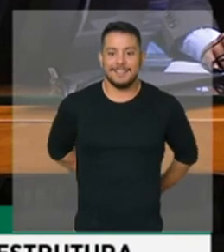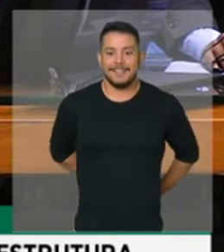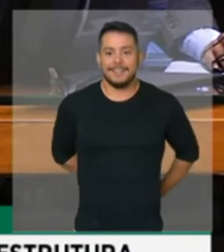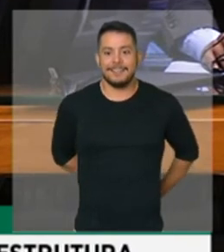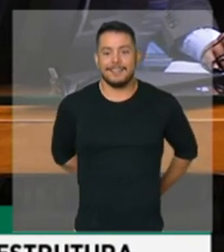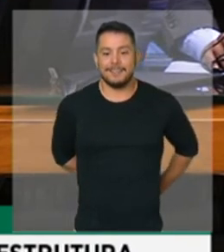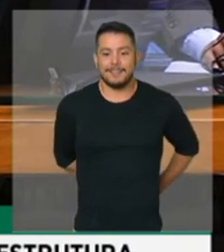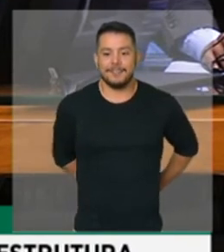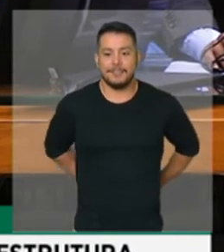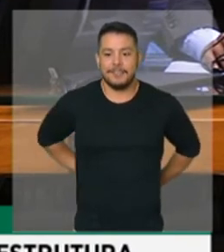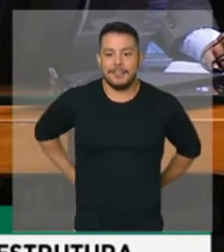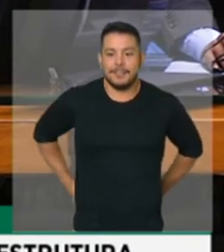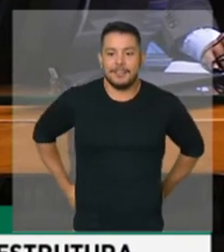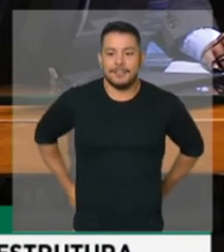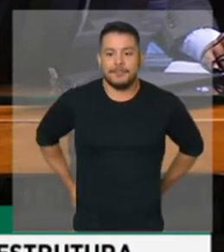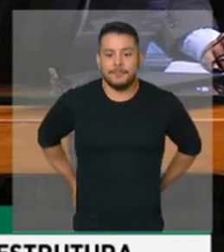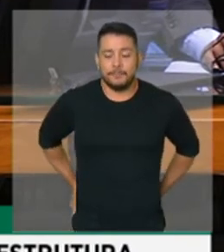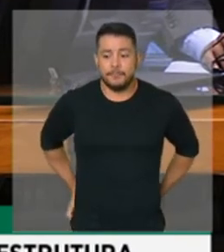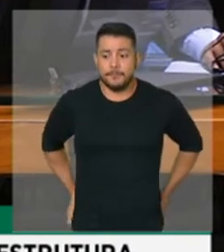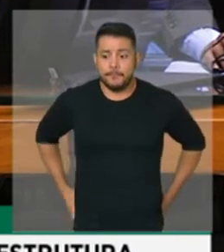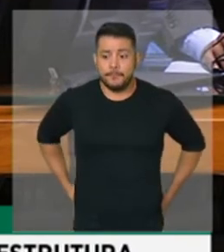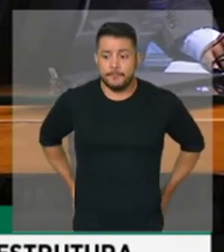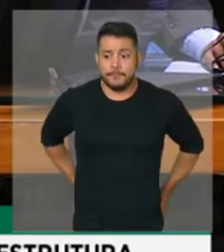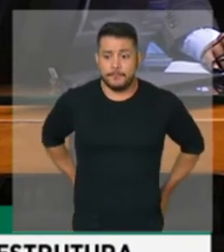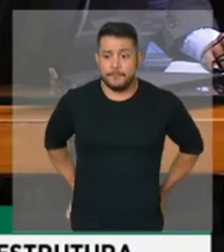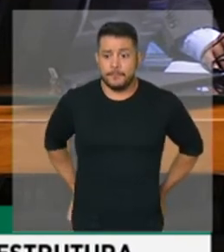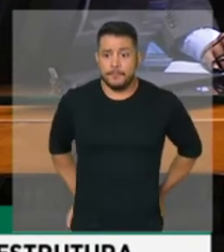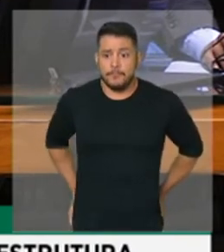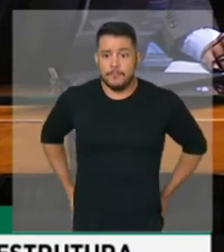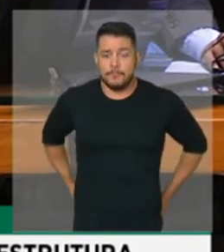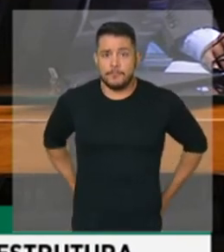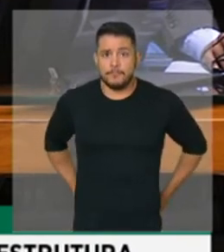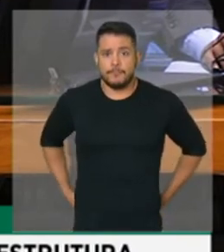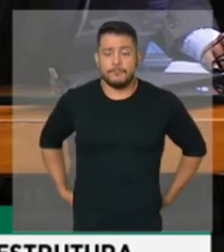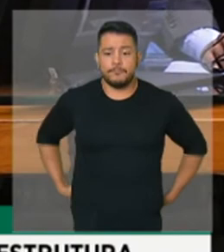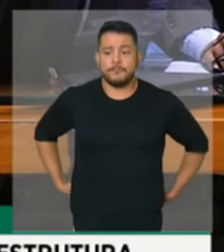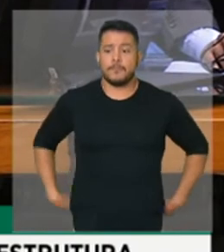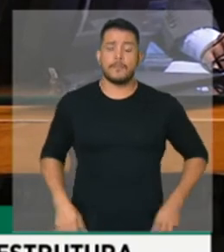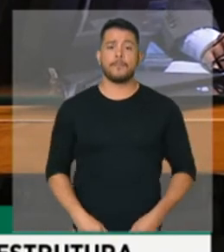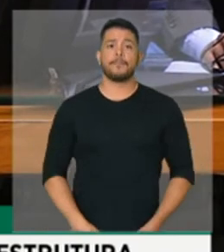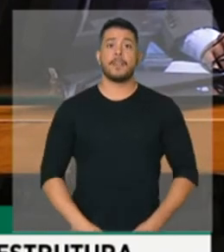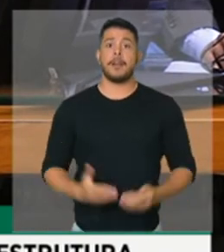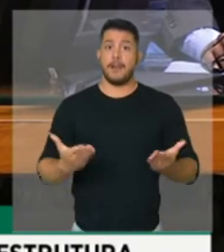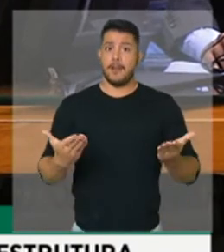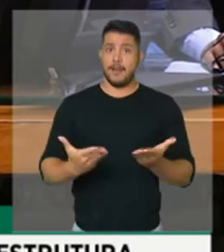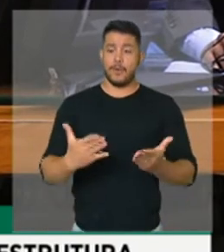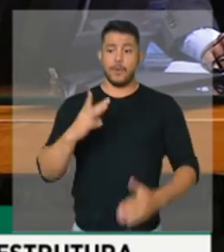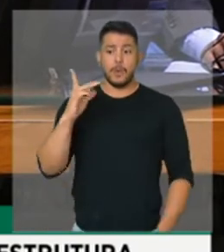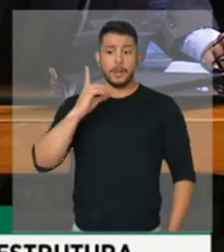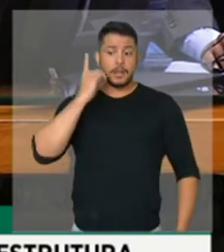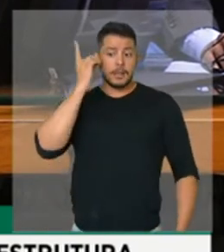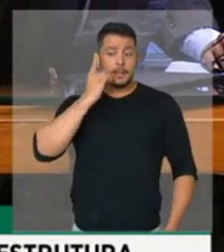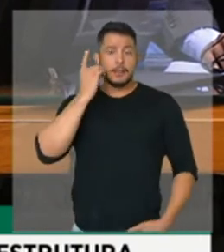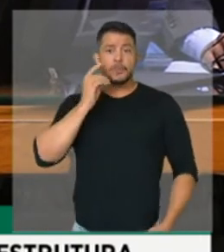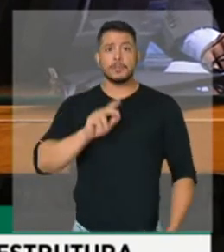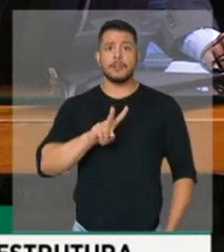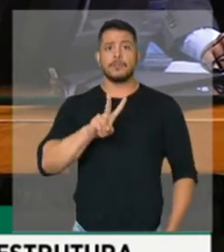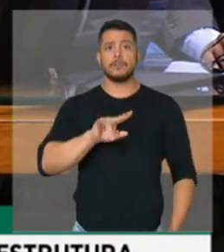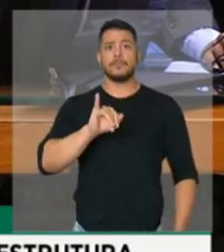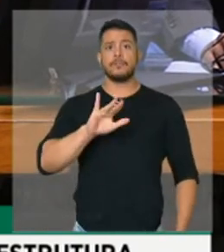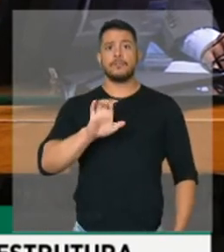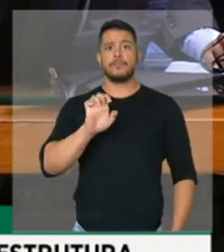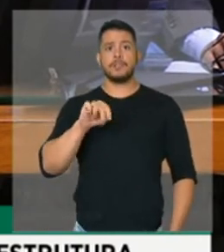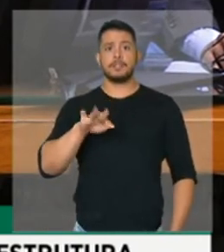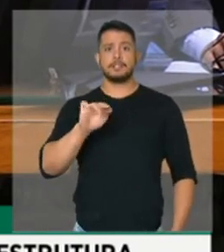Deputado Vicentinho está na sala virtual. Tem, Vossa Excelência, o tempo de 3 minutos, deputado Vicentinho,